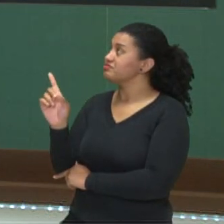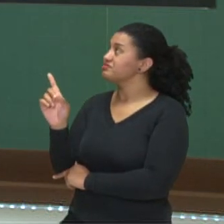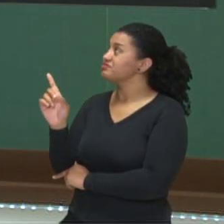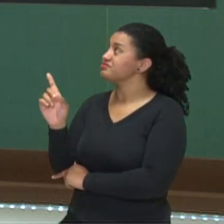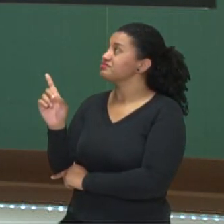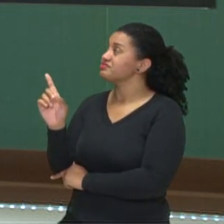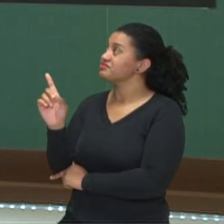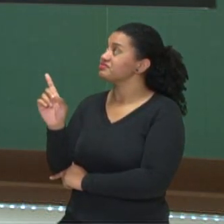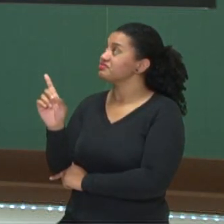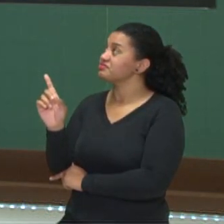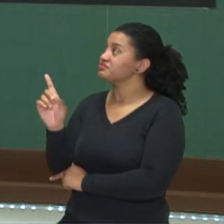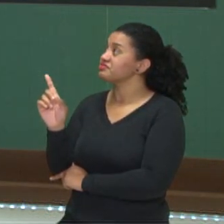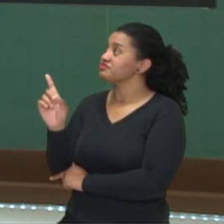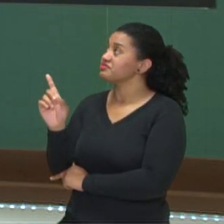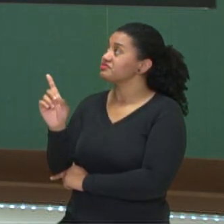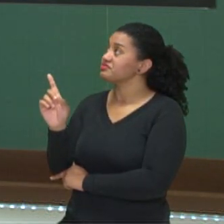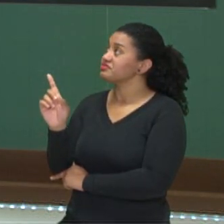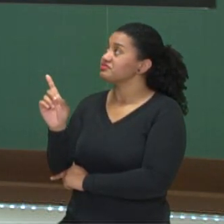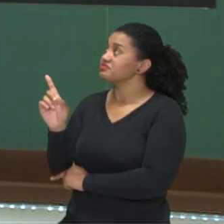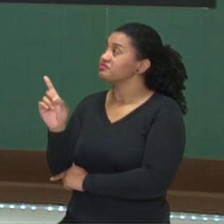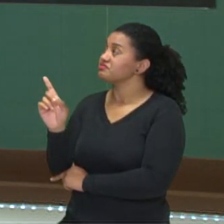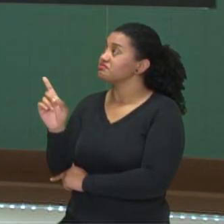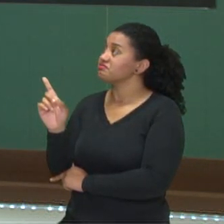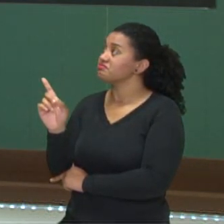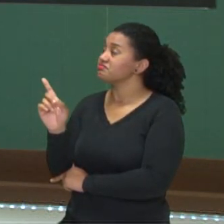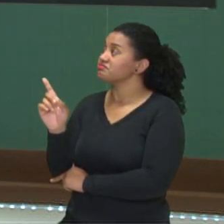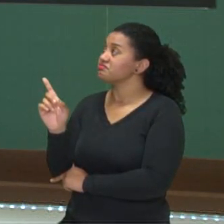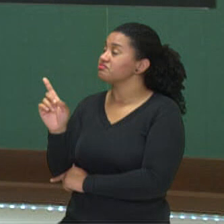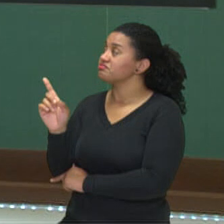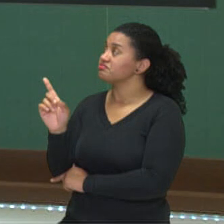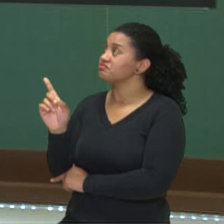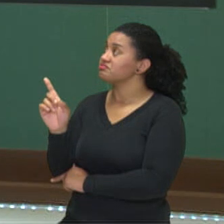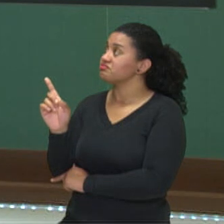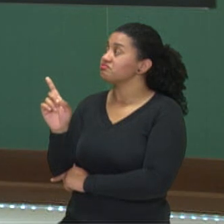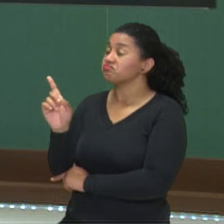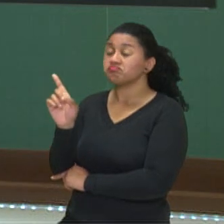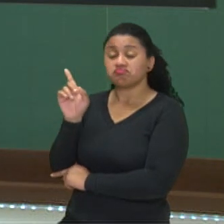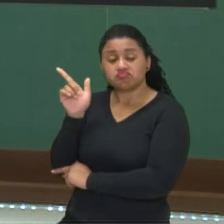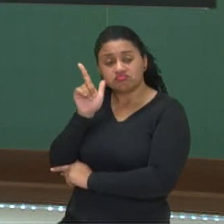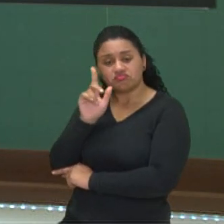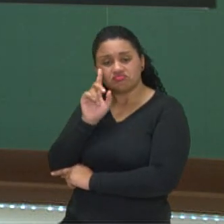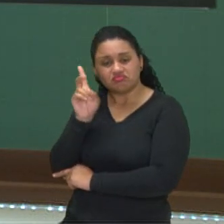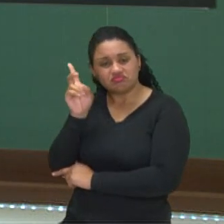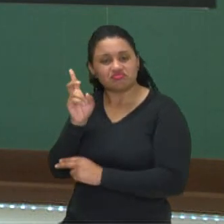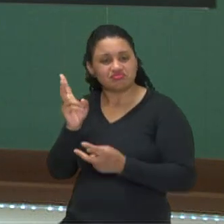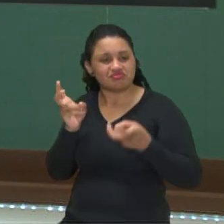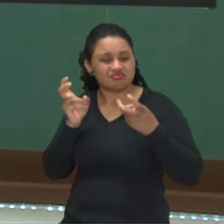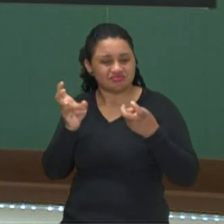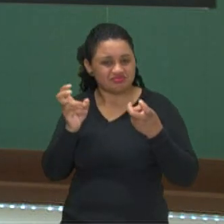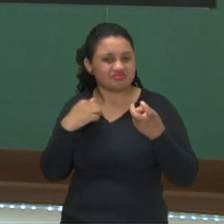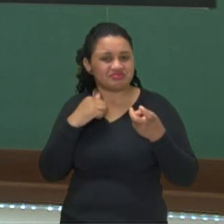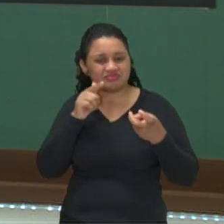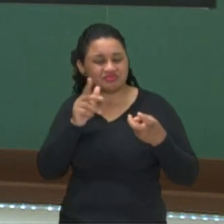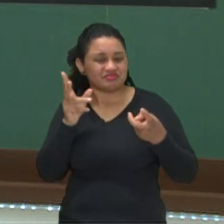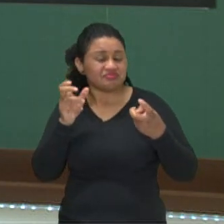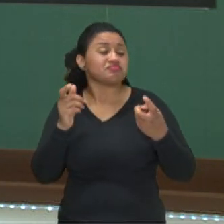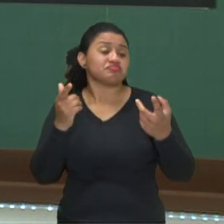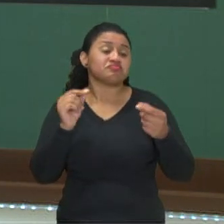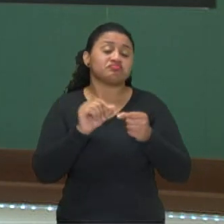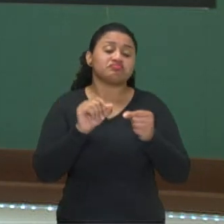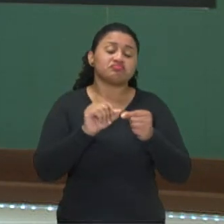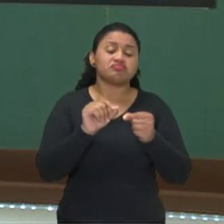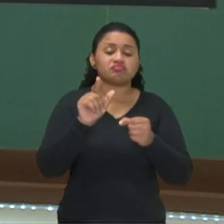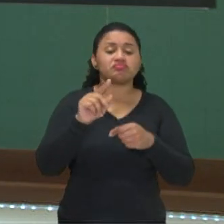a abundância de vida que tem no mar. Então ele simboliza a água. Então ele fez a